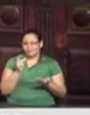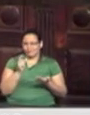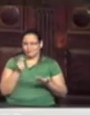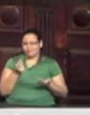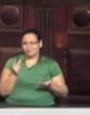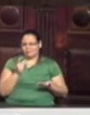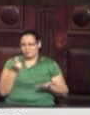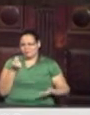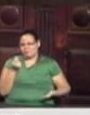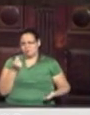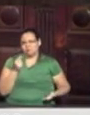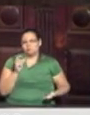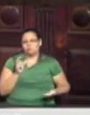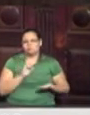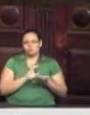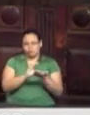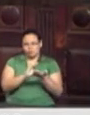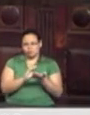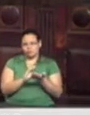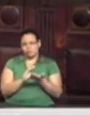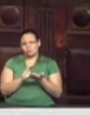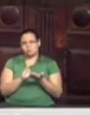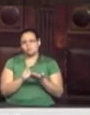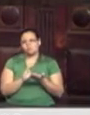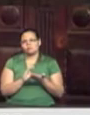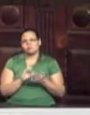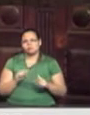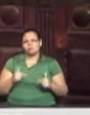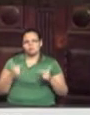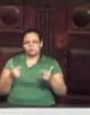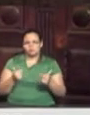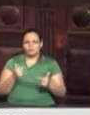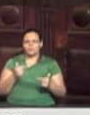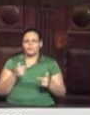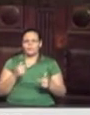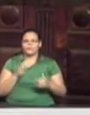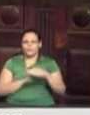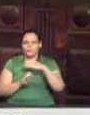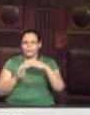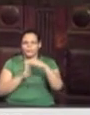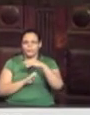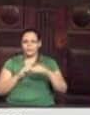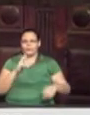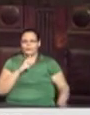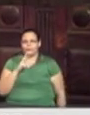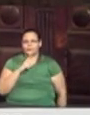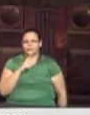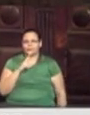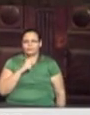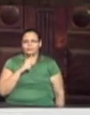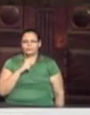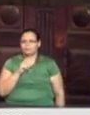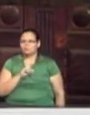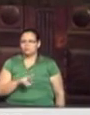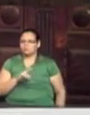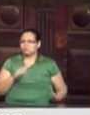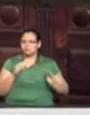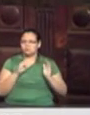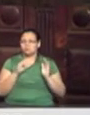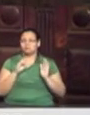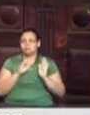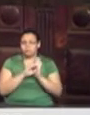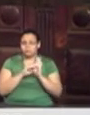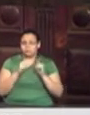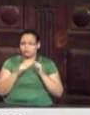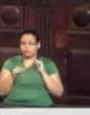créditos estavam geridos pela iniciativa privada, não era inconstitucional.